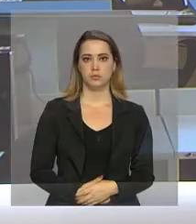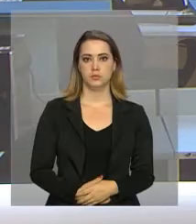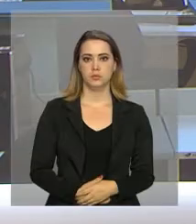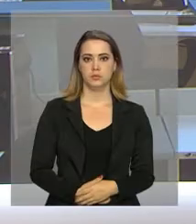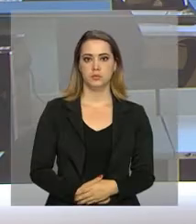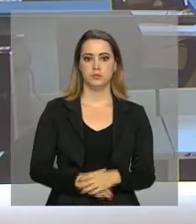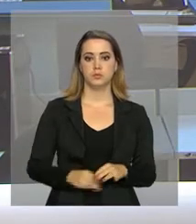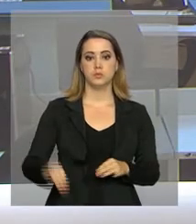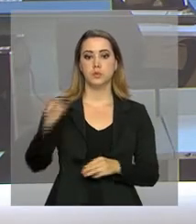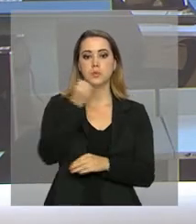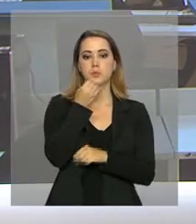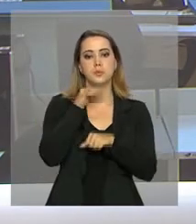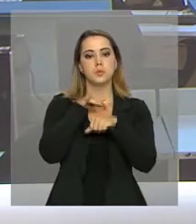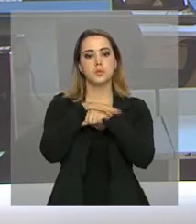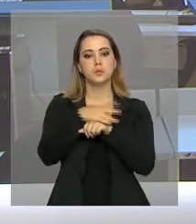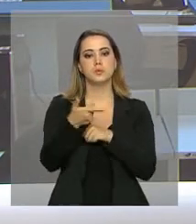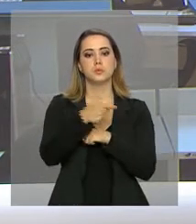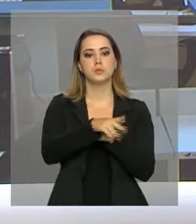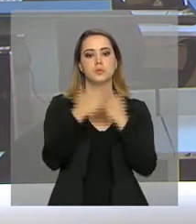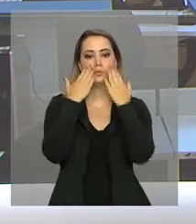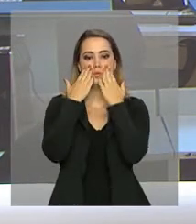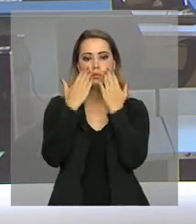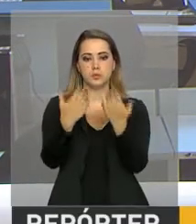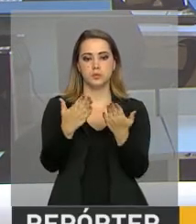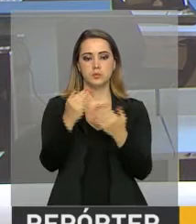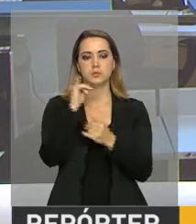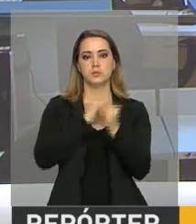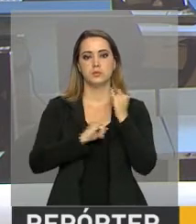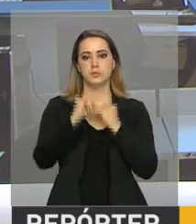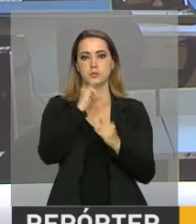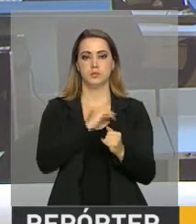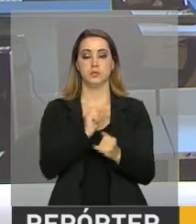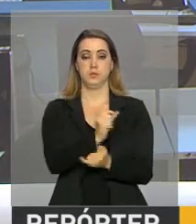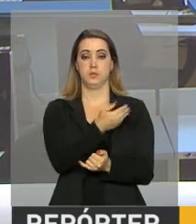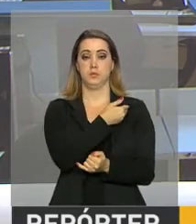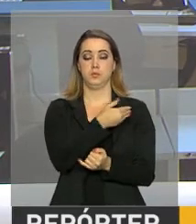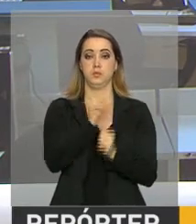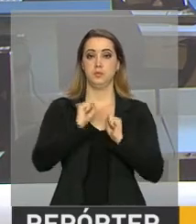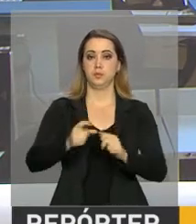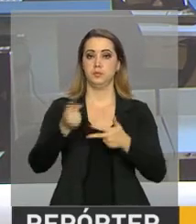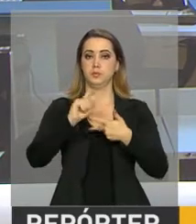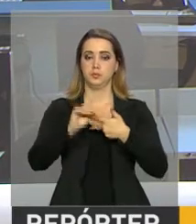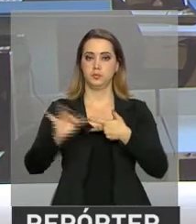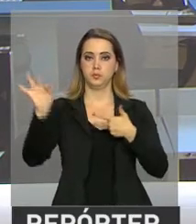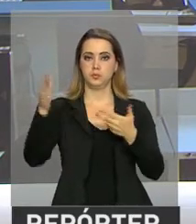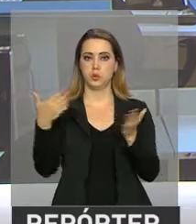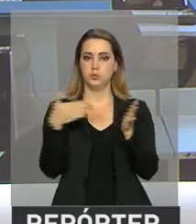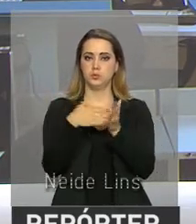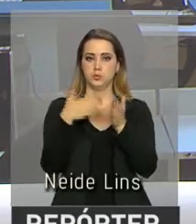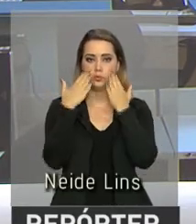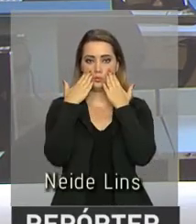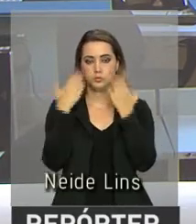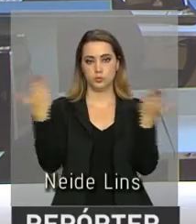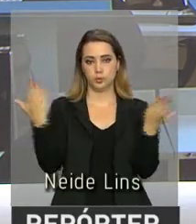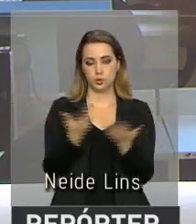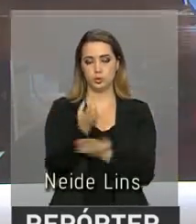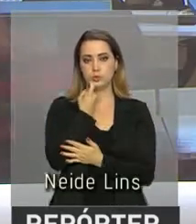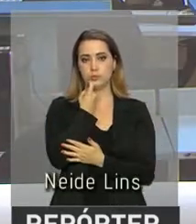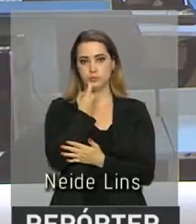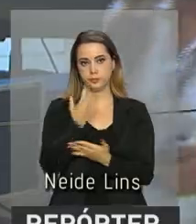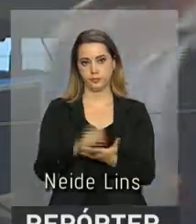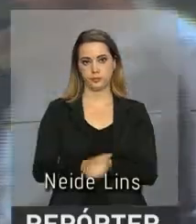olá boa noite estamos de volta com as notícias do poder executivo federal na última edição do repórter nbr desta sexta